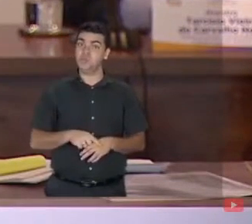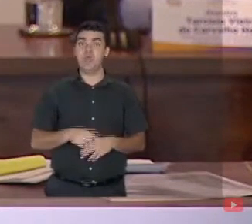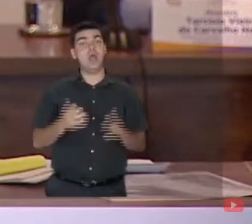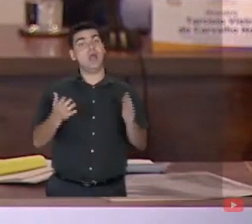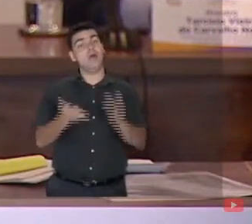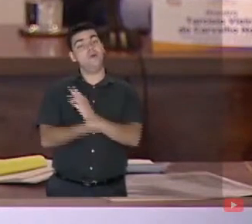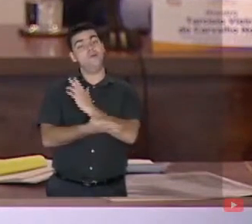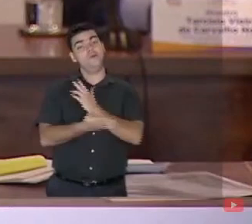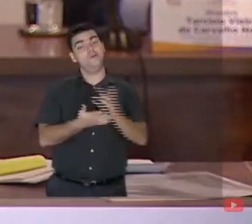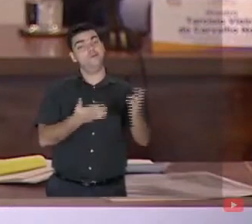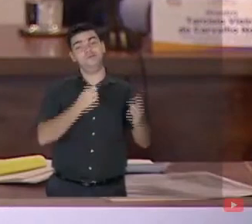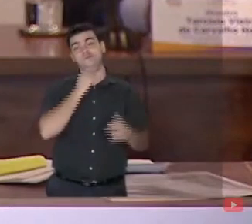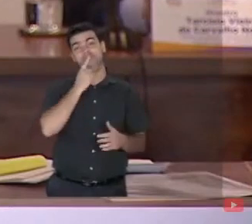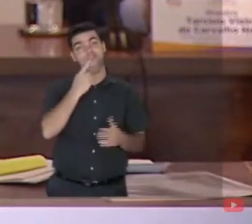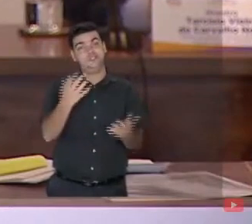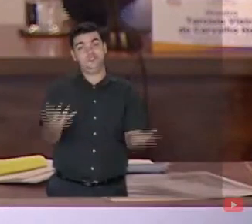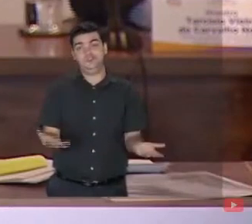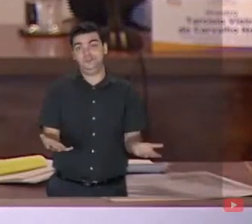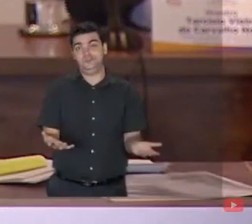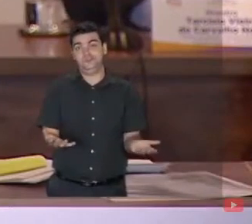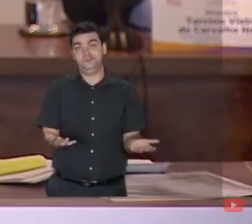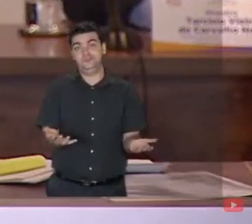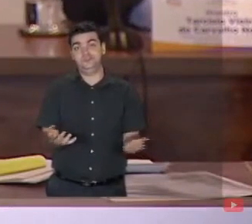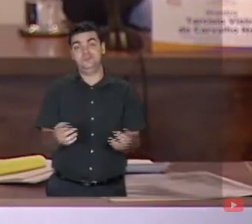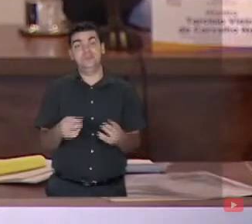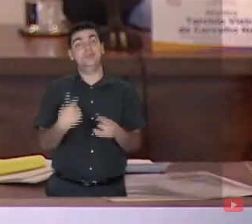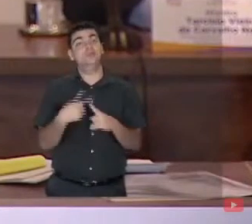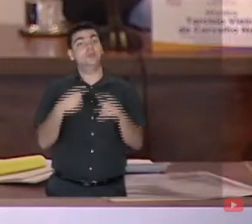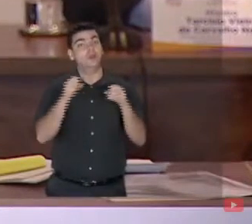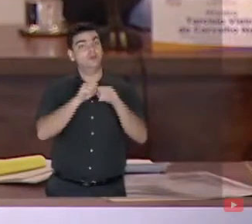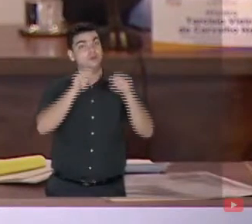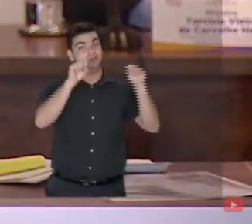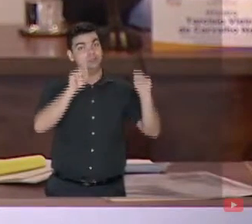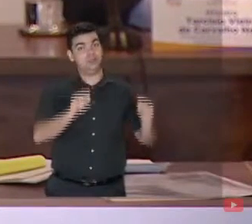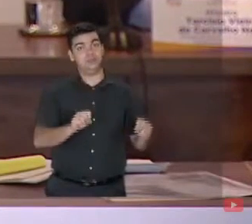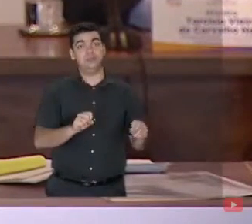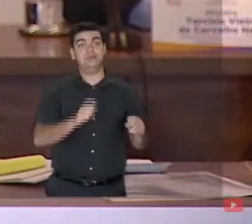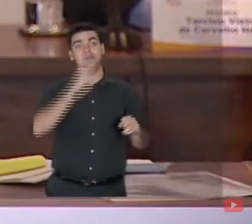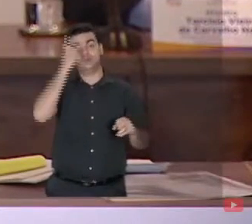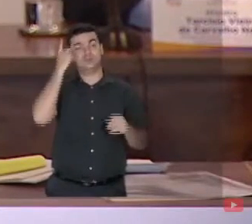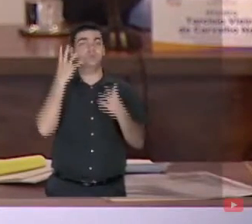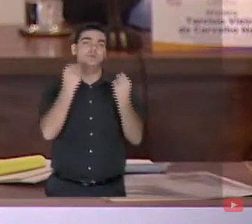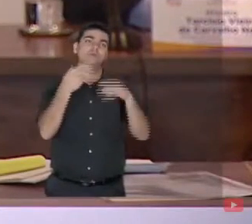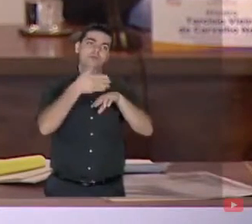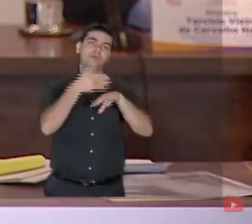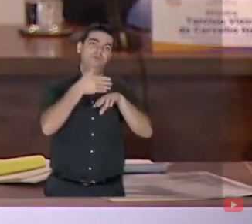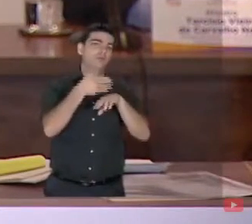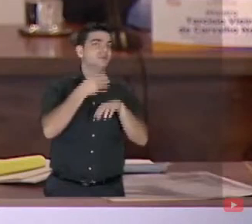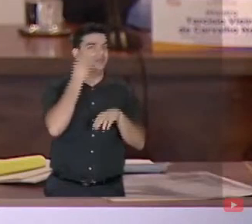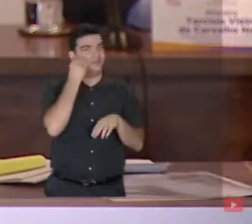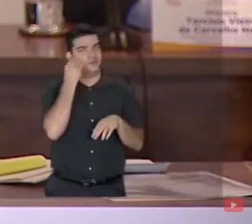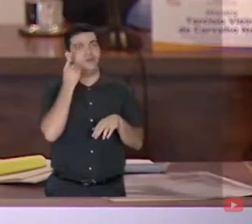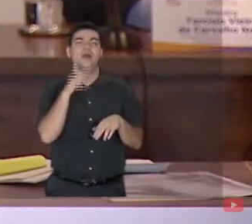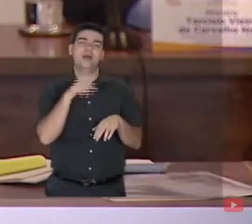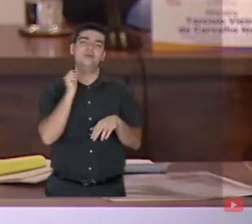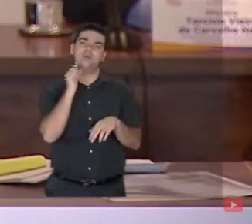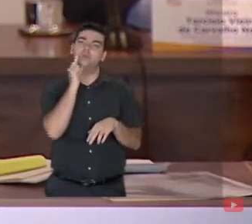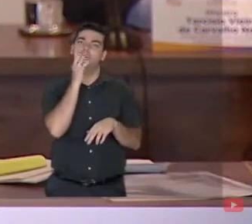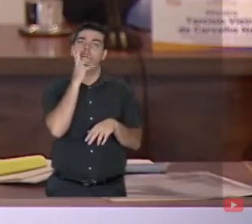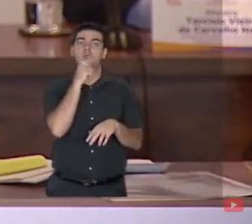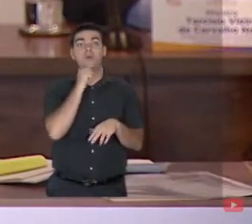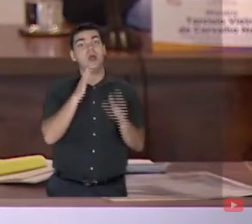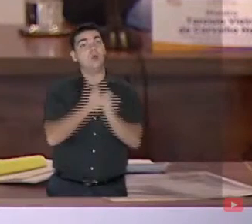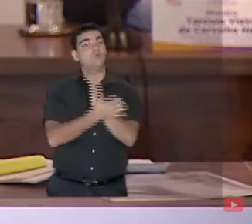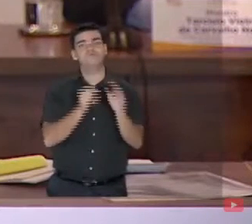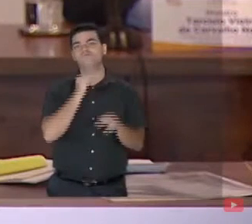mas com a instabilidade do sistema devido ao grande número de acessos, ele realmente ficou lento e